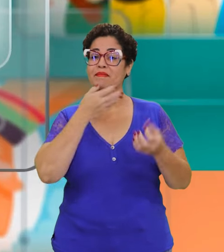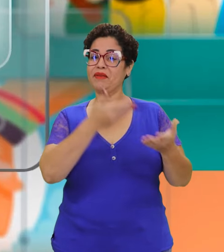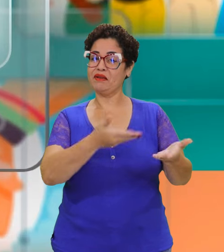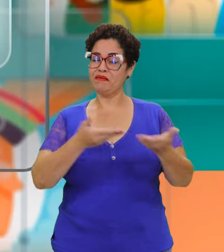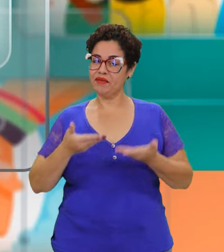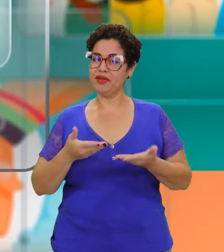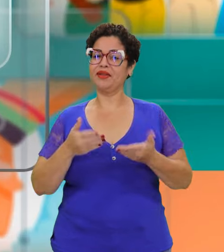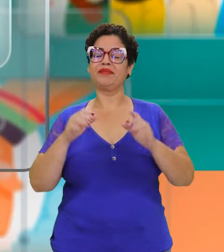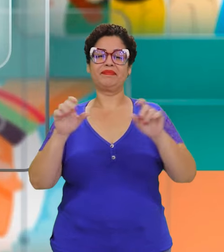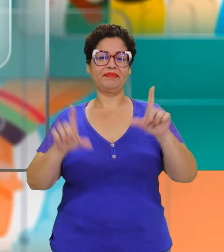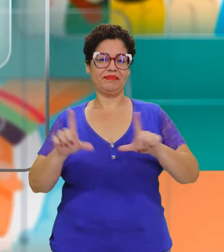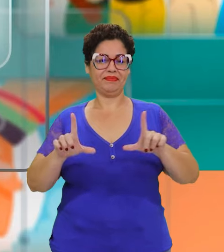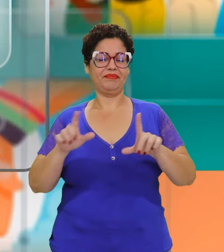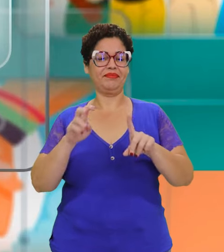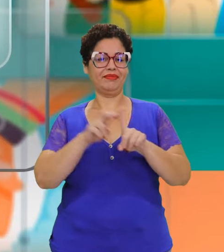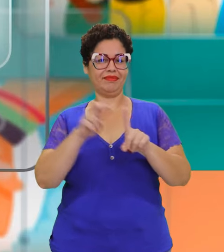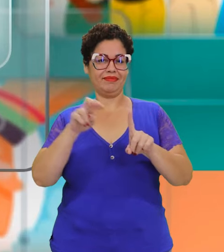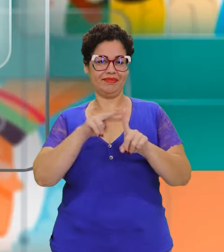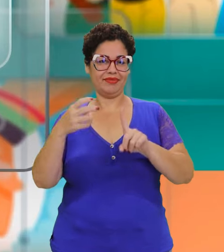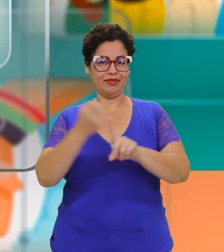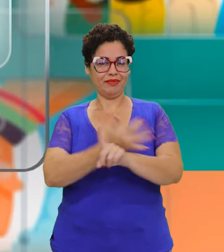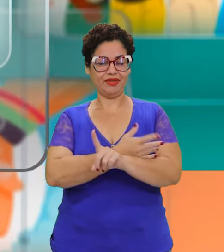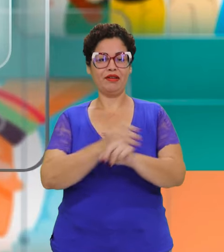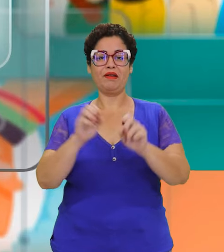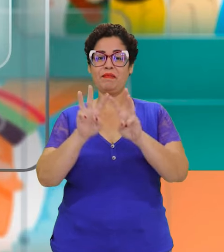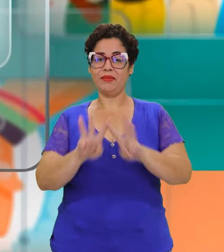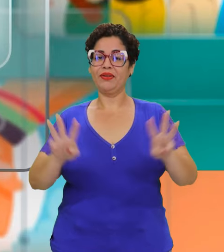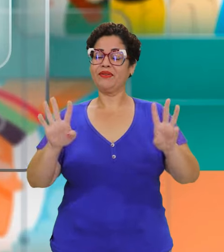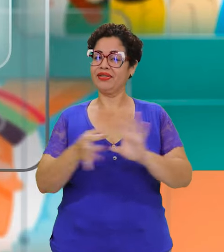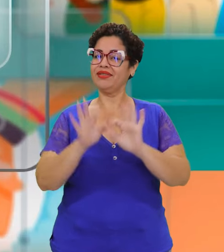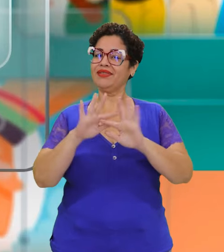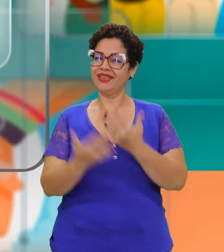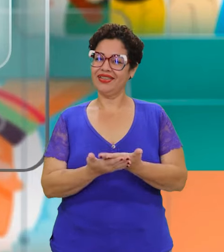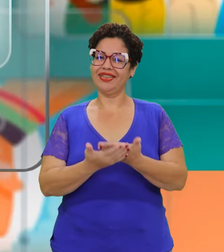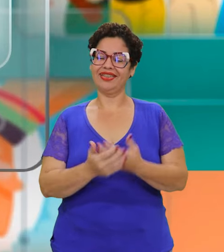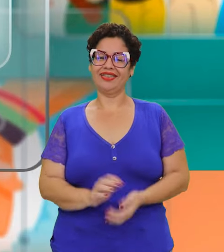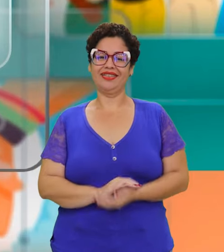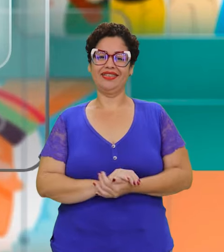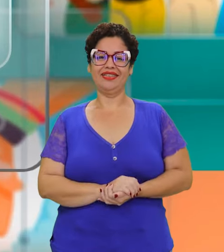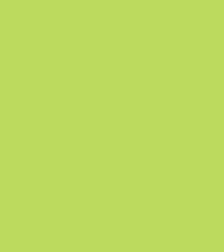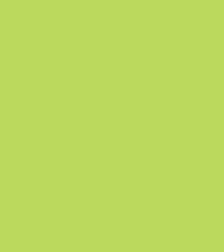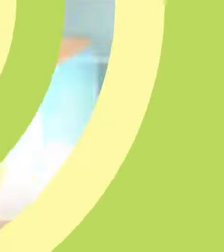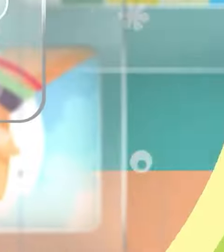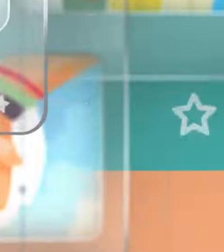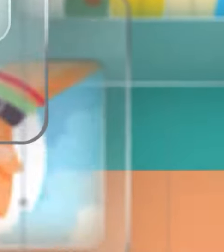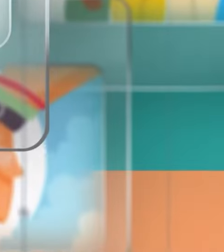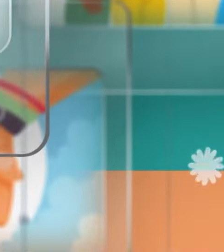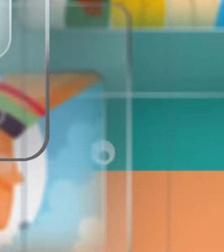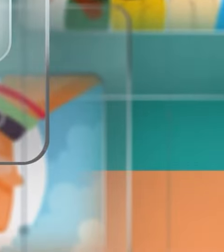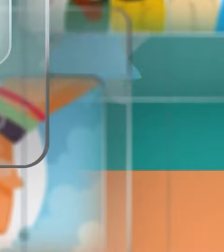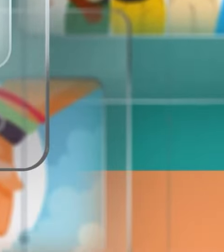pessoal, sejam bem-vindos ao programa Inteligência Socioemocional, Portal Conexão Escola.